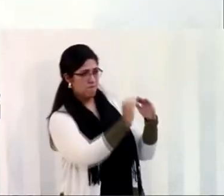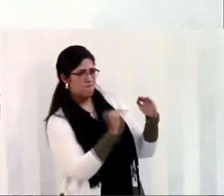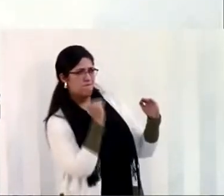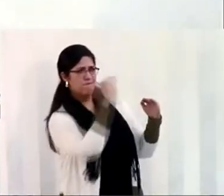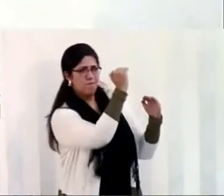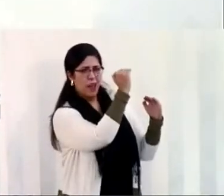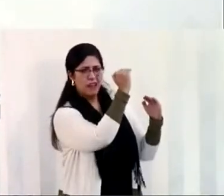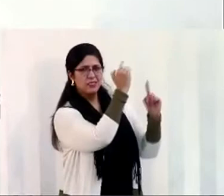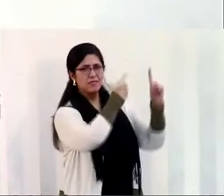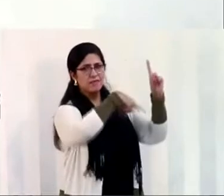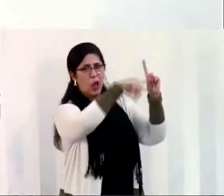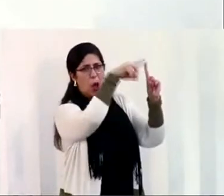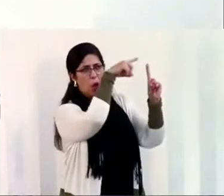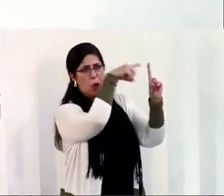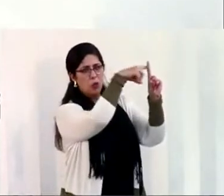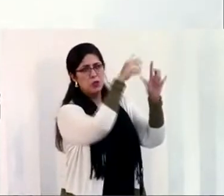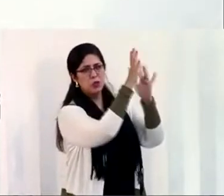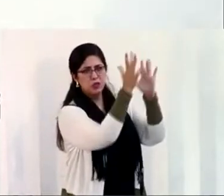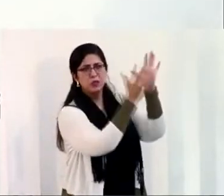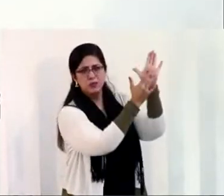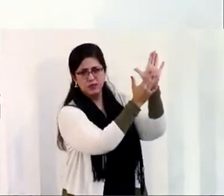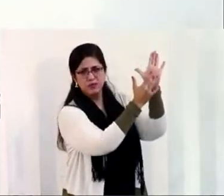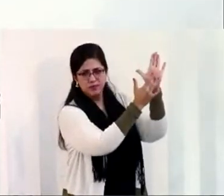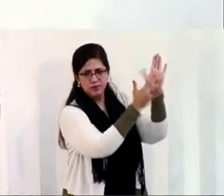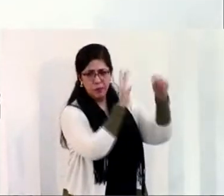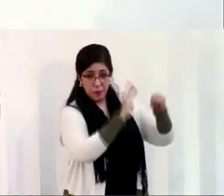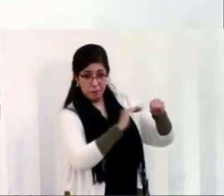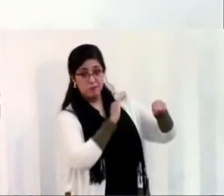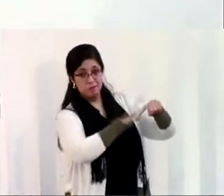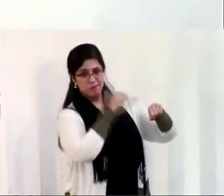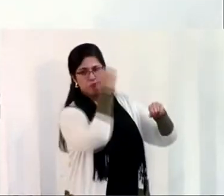cruz bendita do Salvador e um